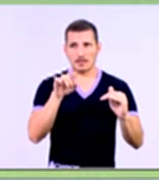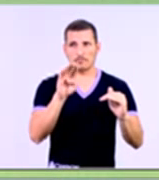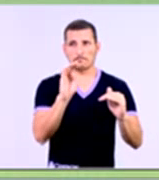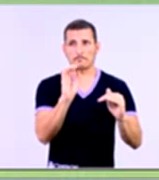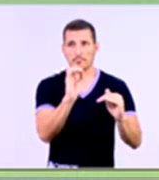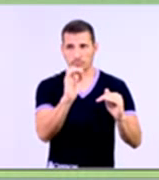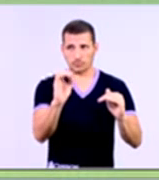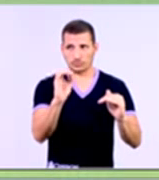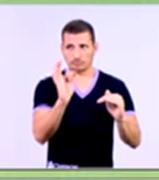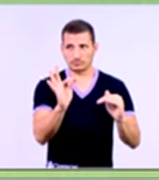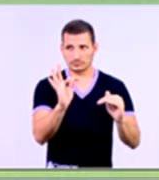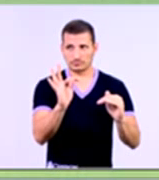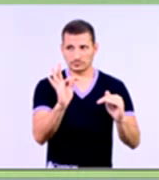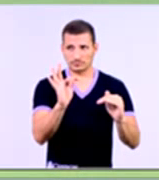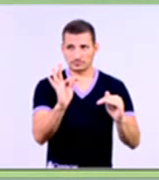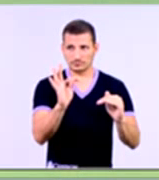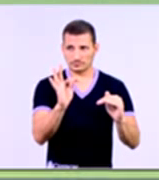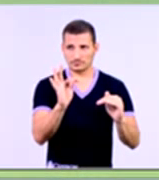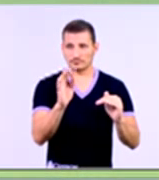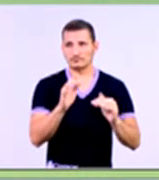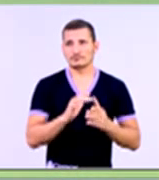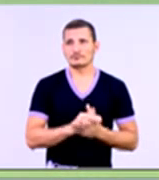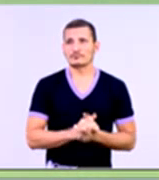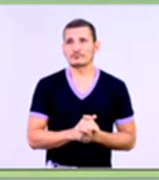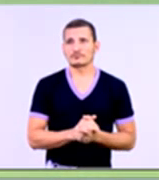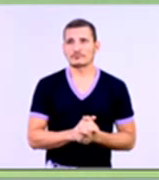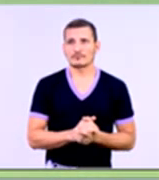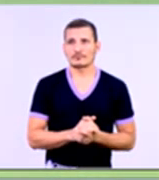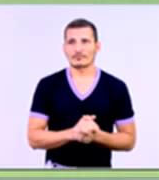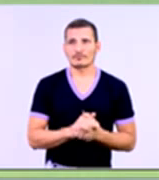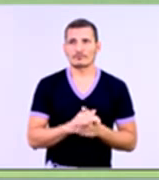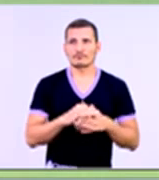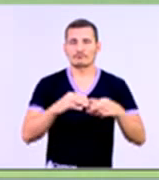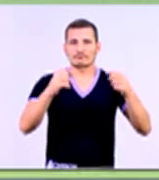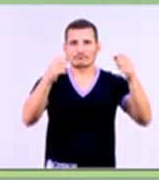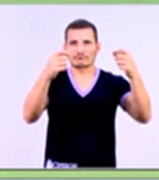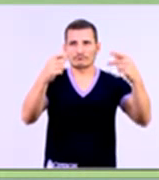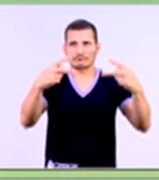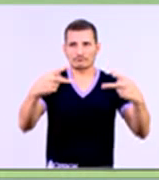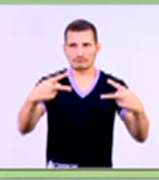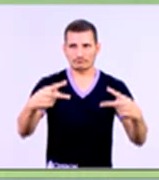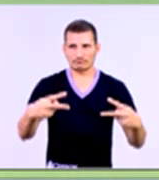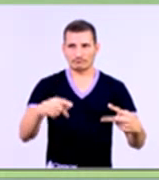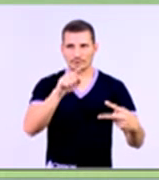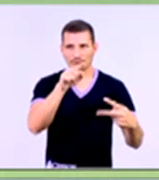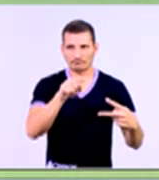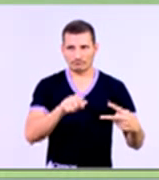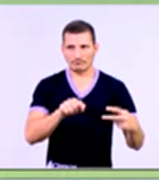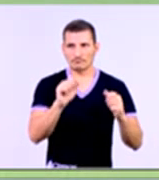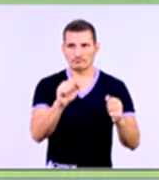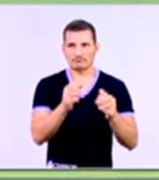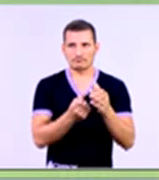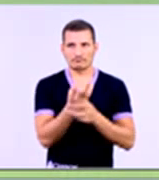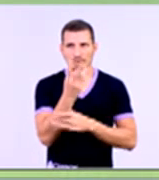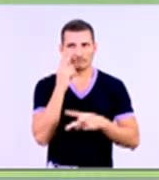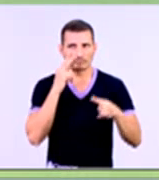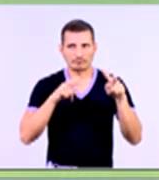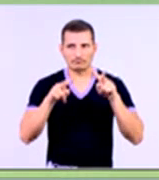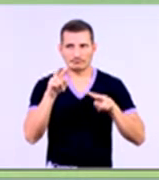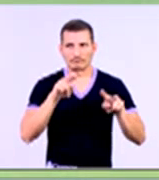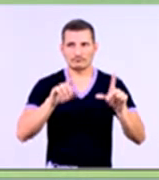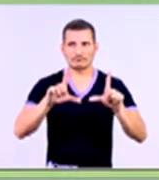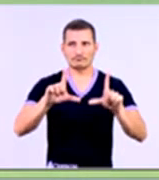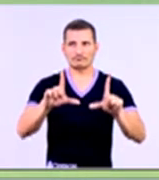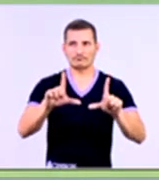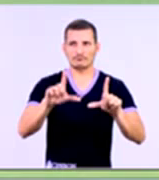Então, essas simples linhas de códigos podem criar visualmente um painel que pode